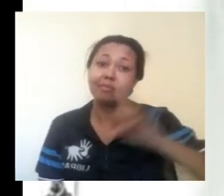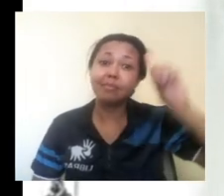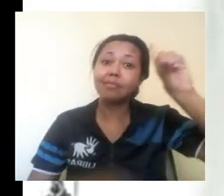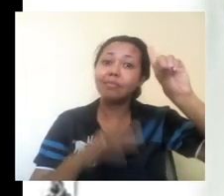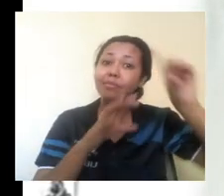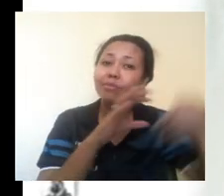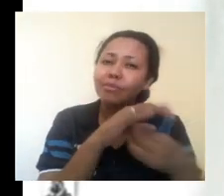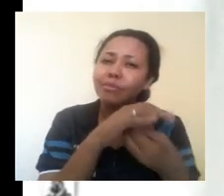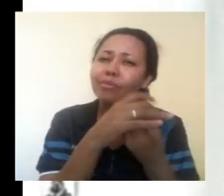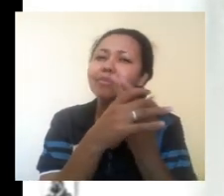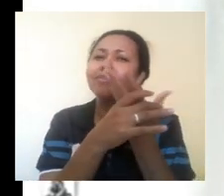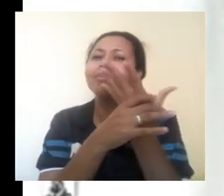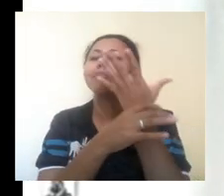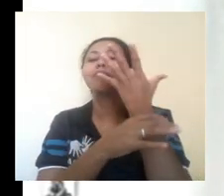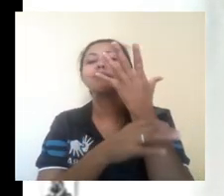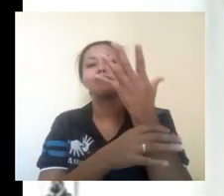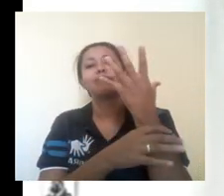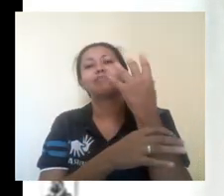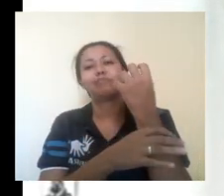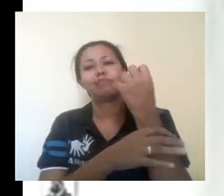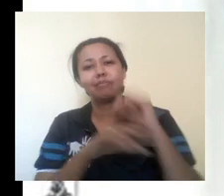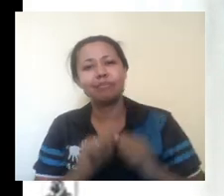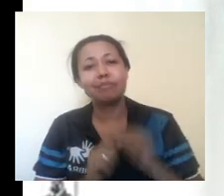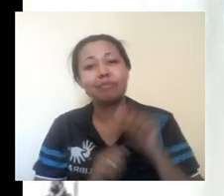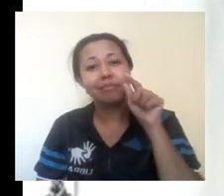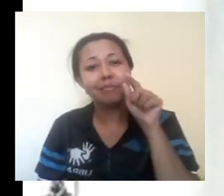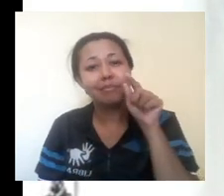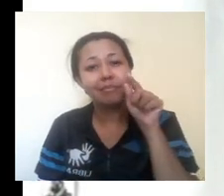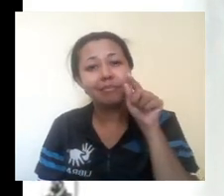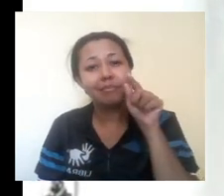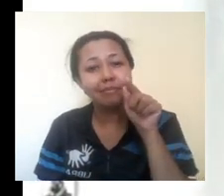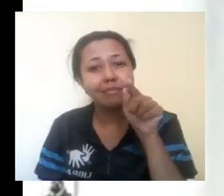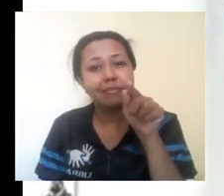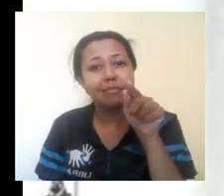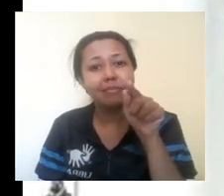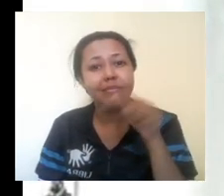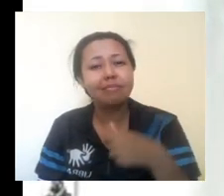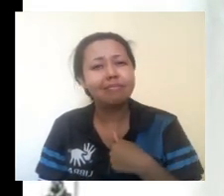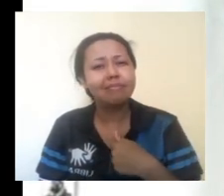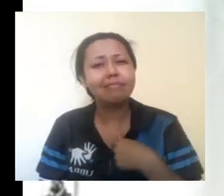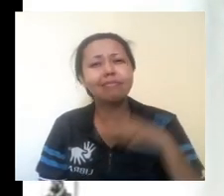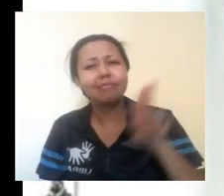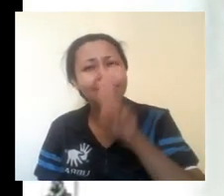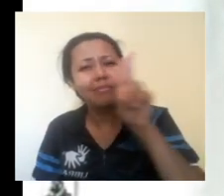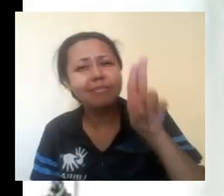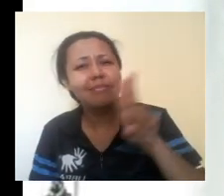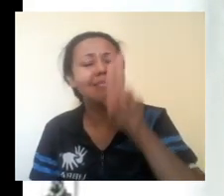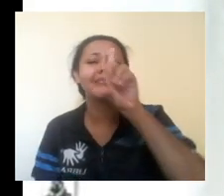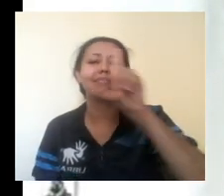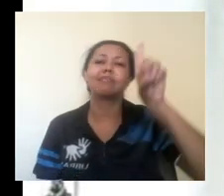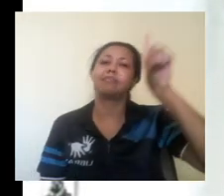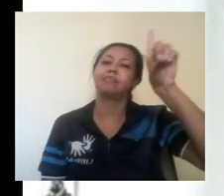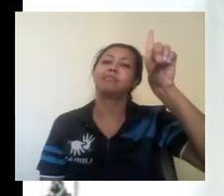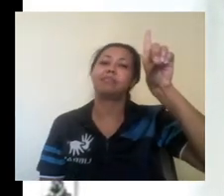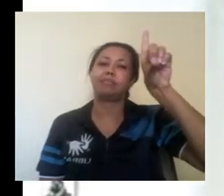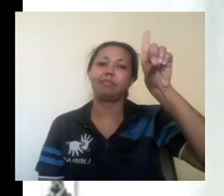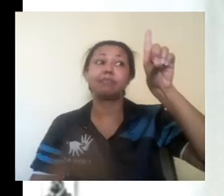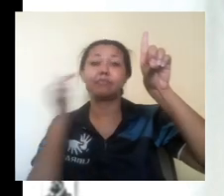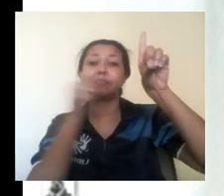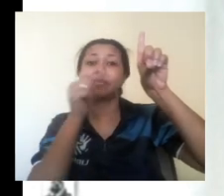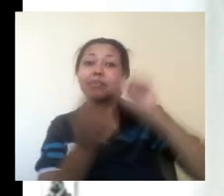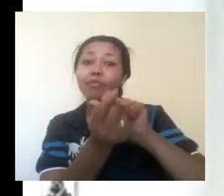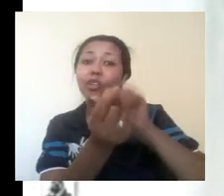a glória de Deus, o homem. E o poder continua sendo dele, obviamente. O fato de você estar